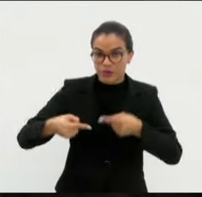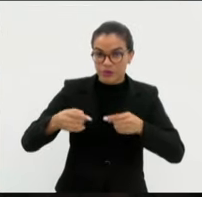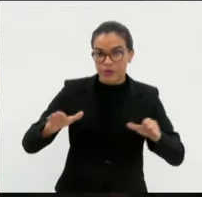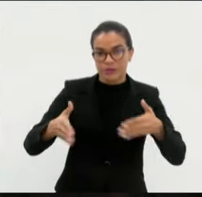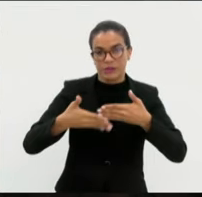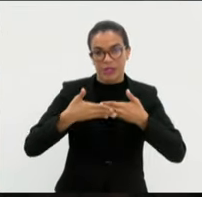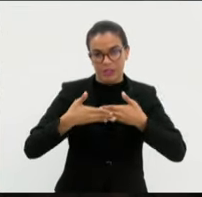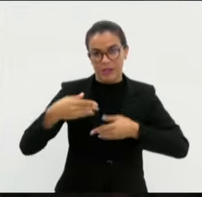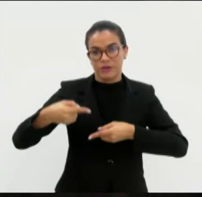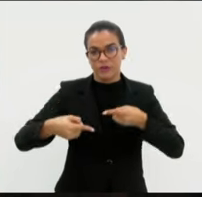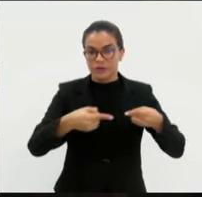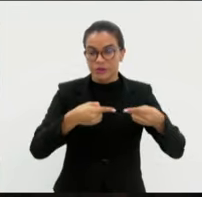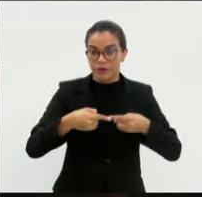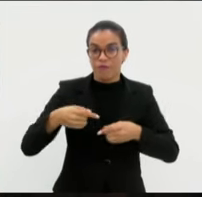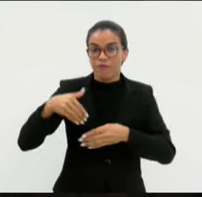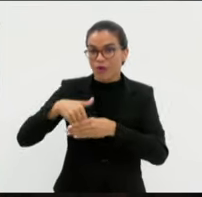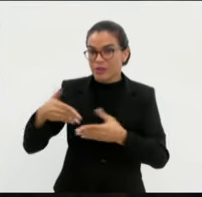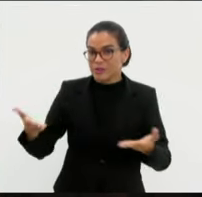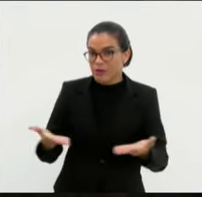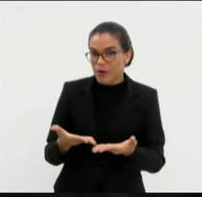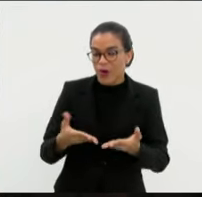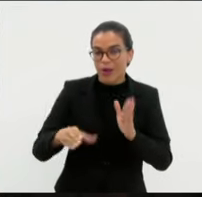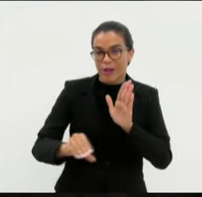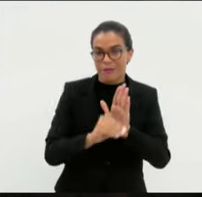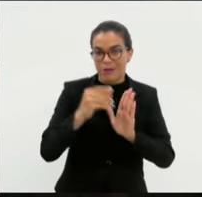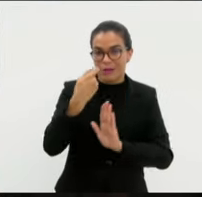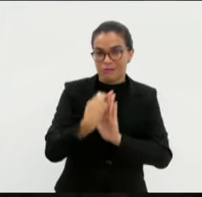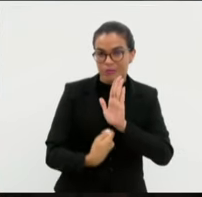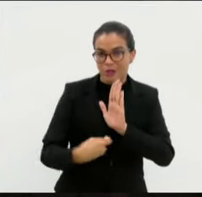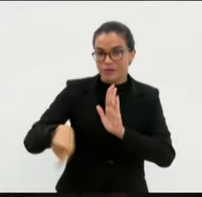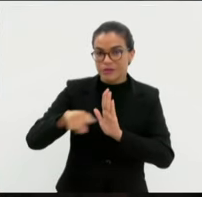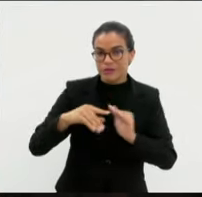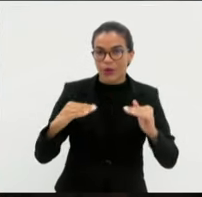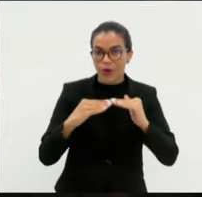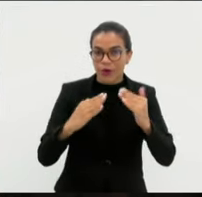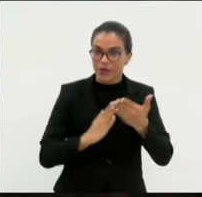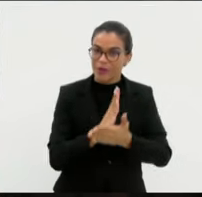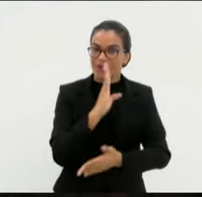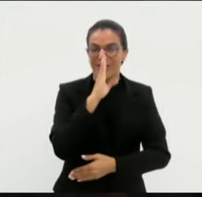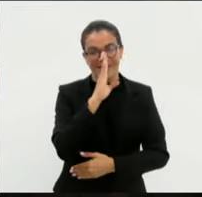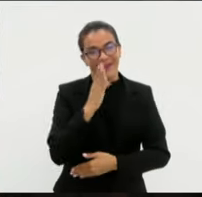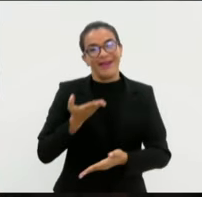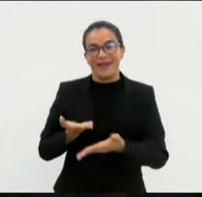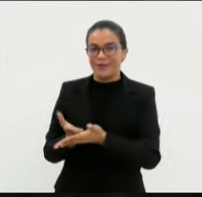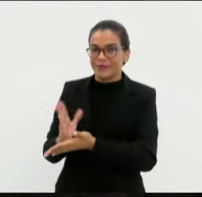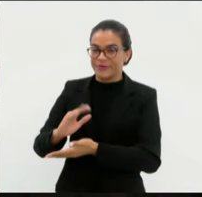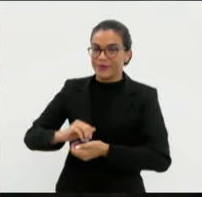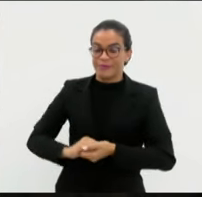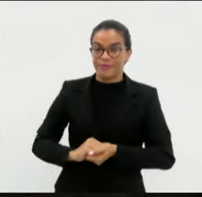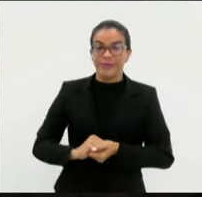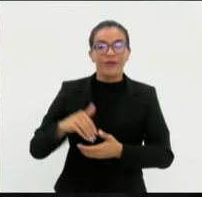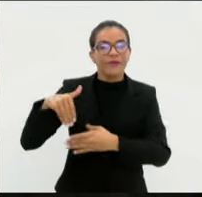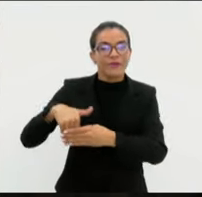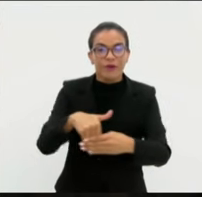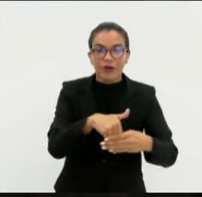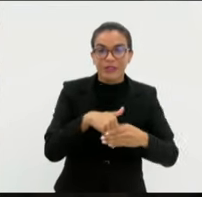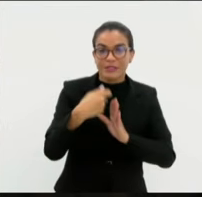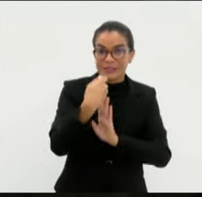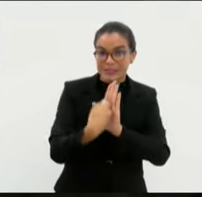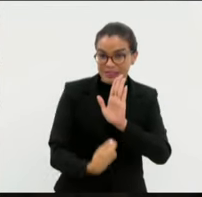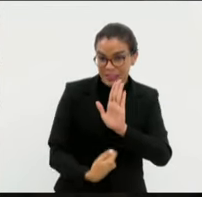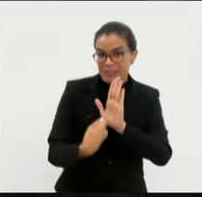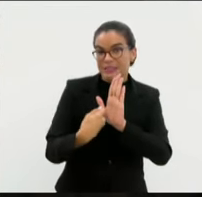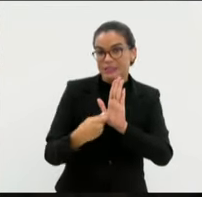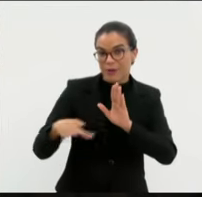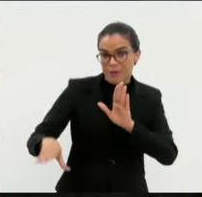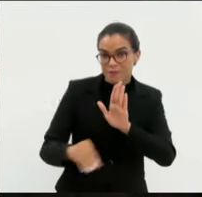encerrado em discussão. Em votação, a emenda de redação. Os senhores que aprovam, permaneçam como estão. Aprovado. Em votação, a redação do vencido